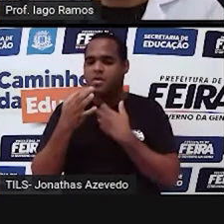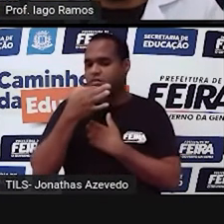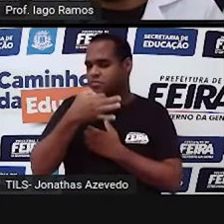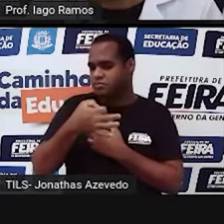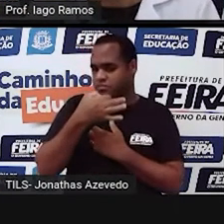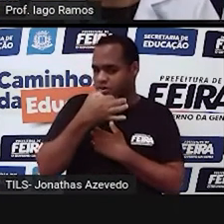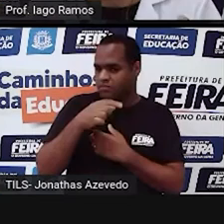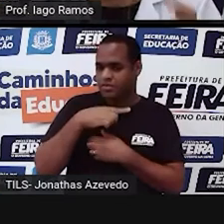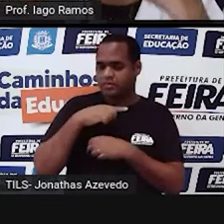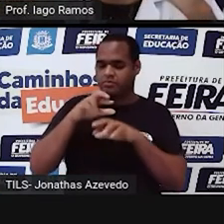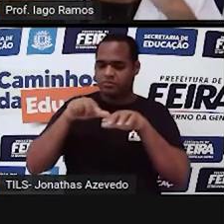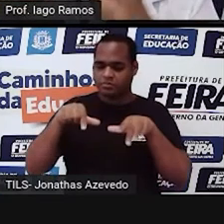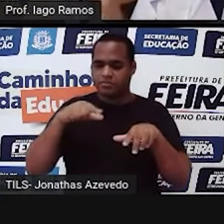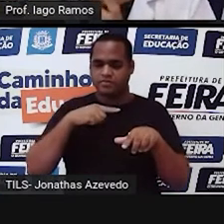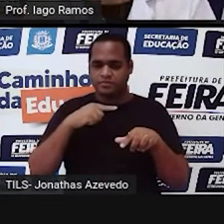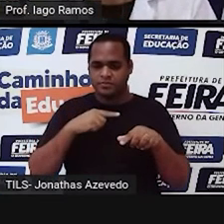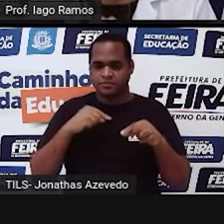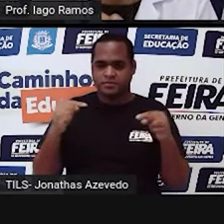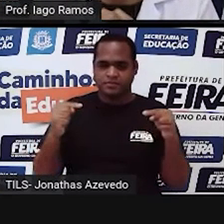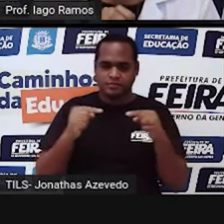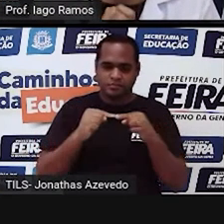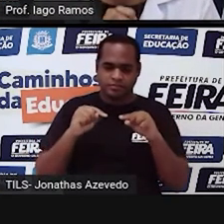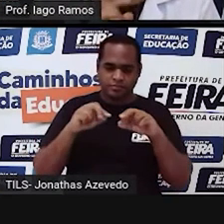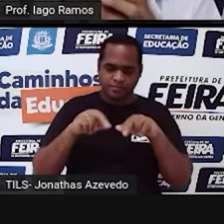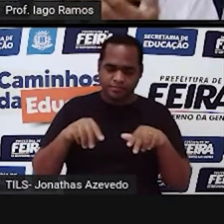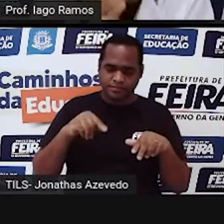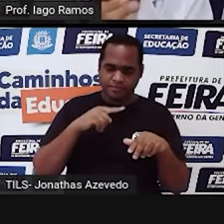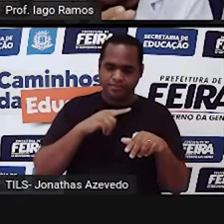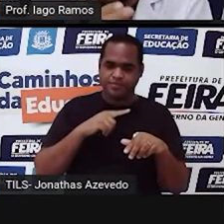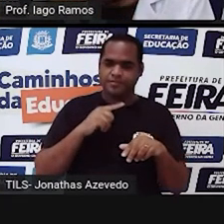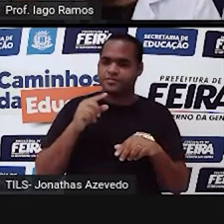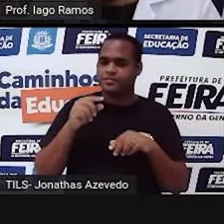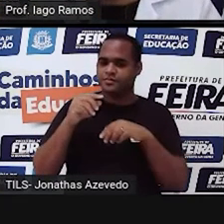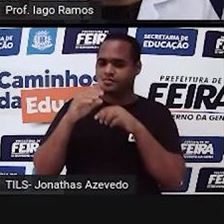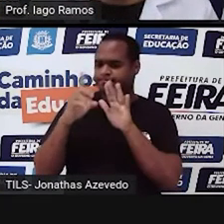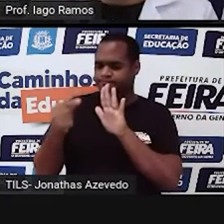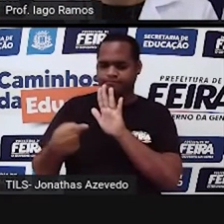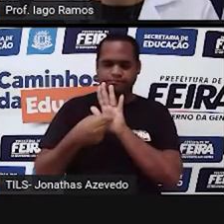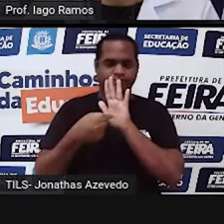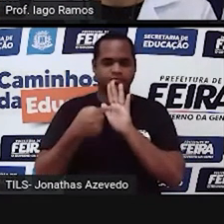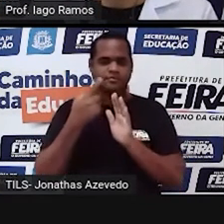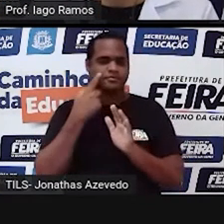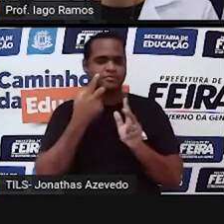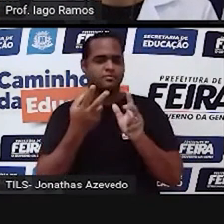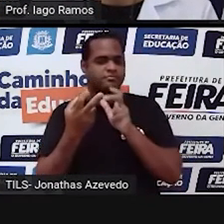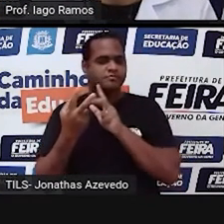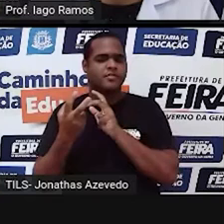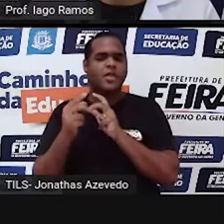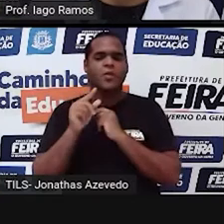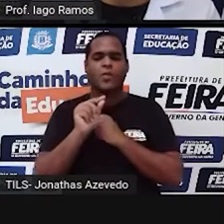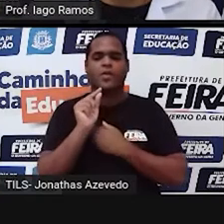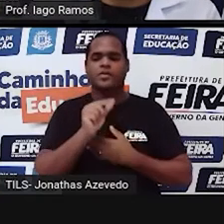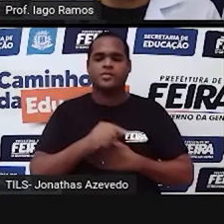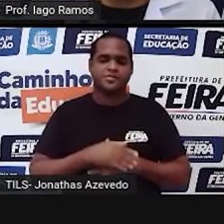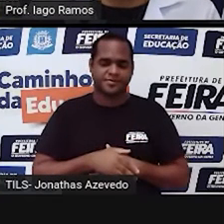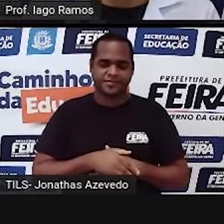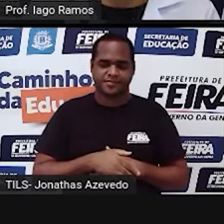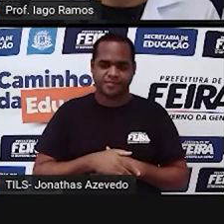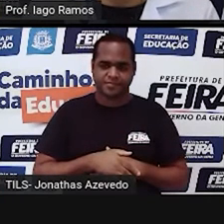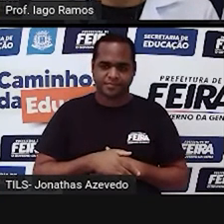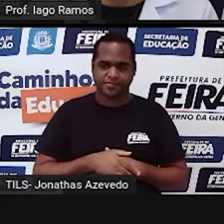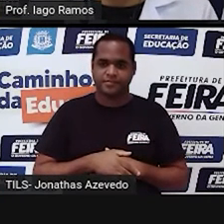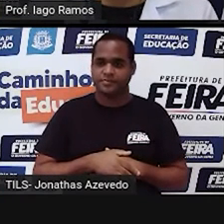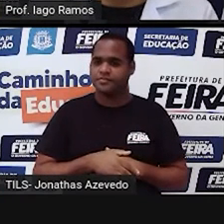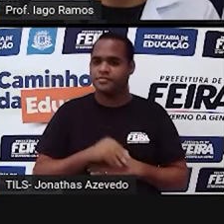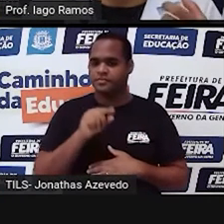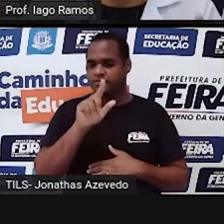de argumentos, não. Está ali registrado no gráfico, é objetivo, é só você olhar e ver, né? O bom do gráfico